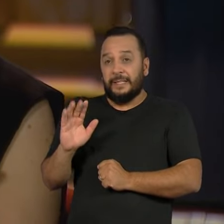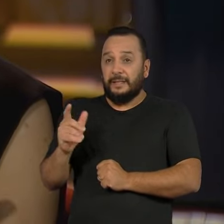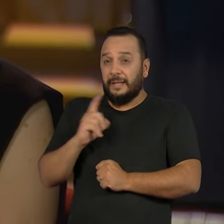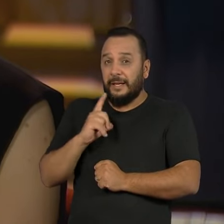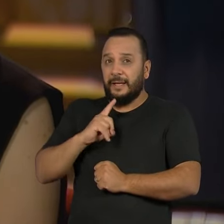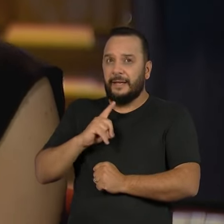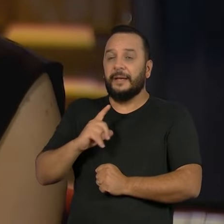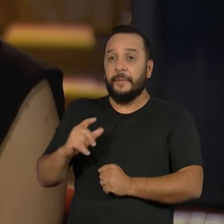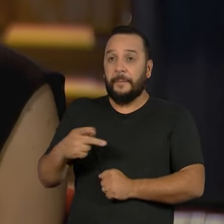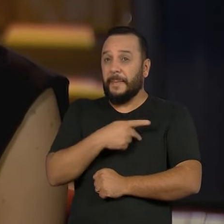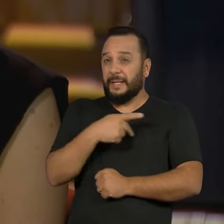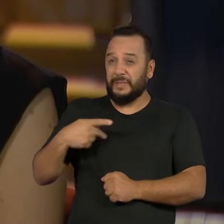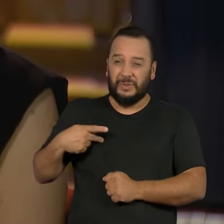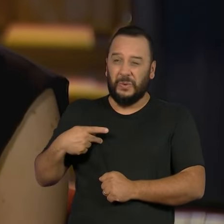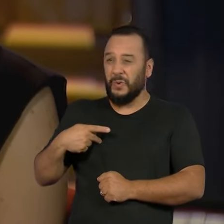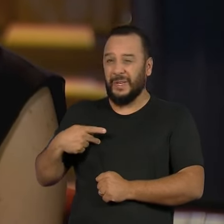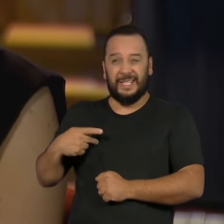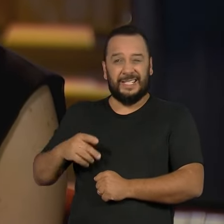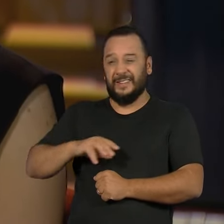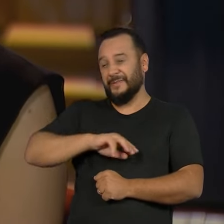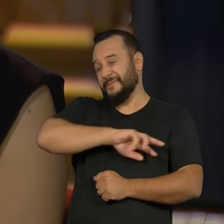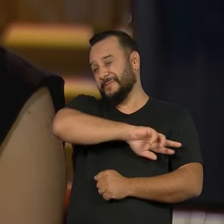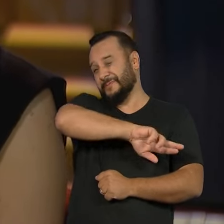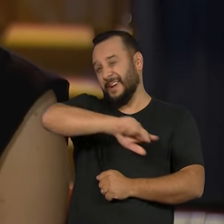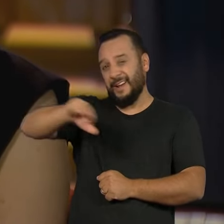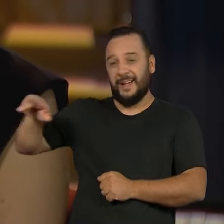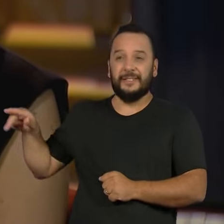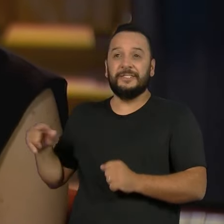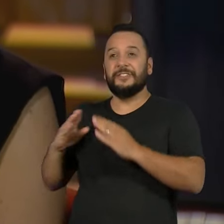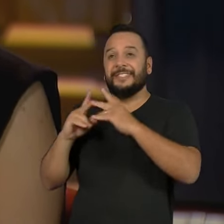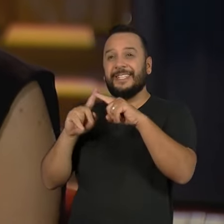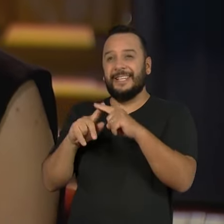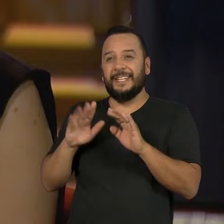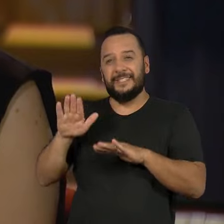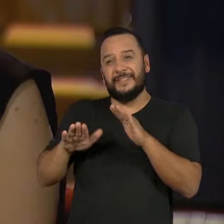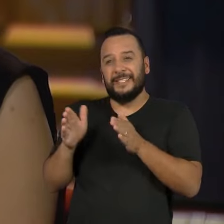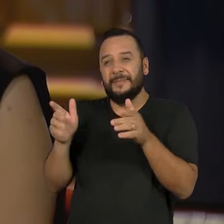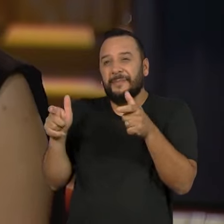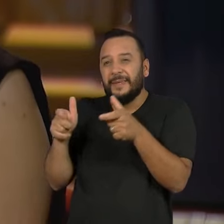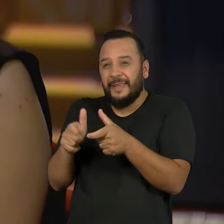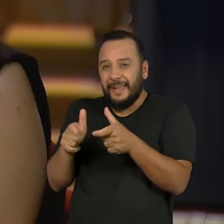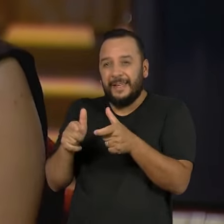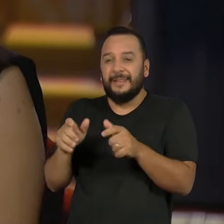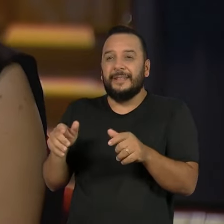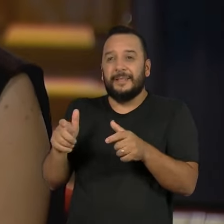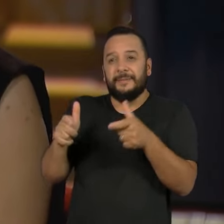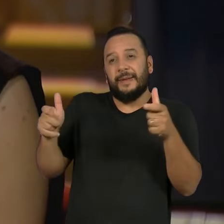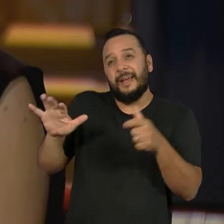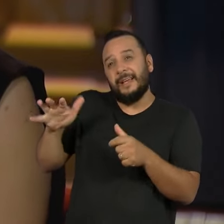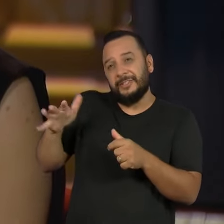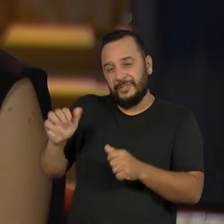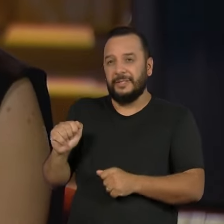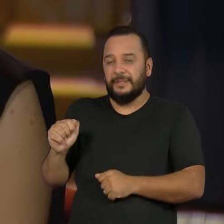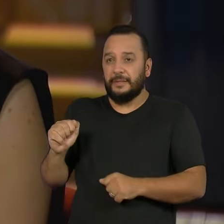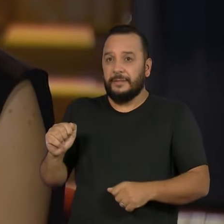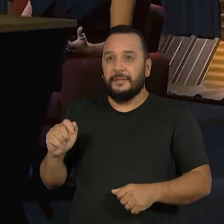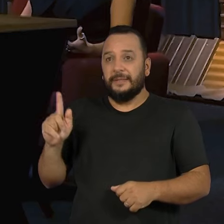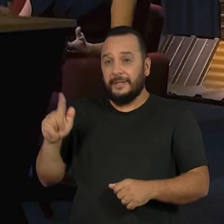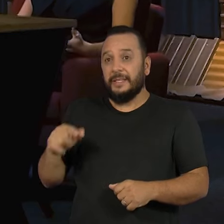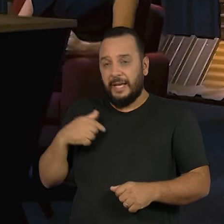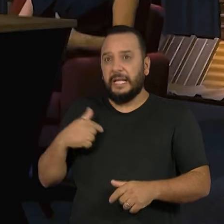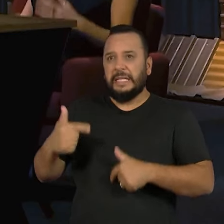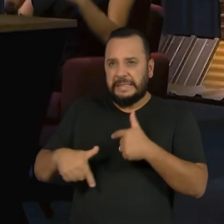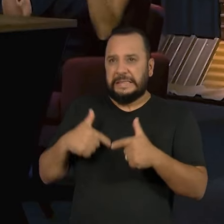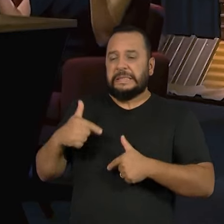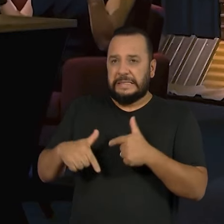milhares de pastores e pastoras de igrejas pequenas e médias no Brasil eu chamo chamo de os carregadores do de do piano tá